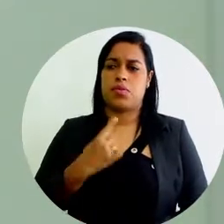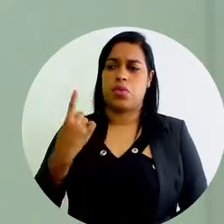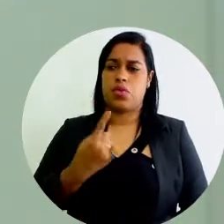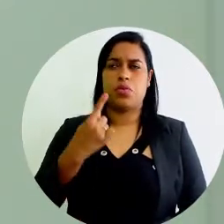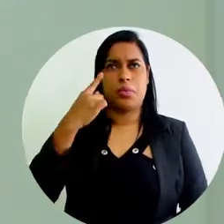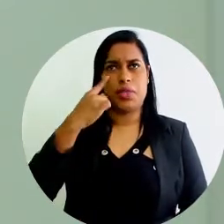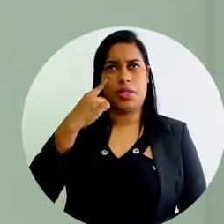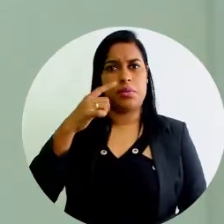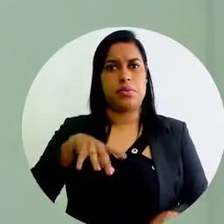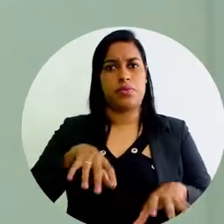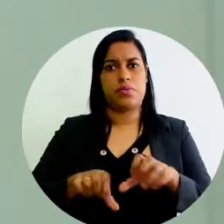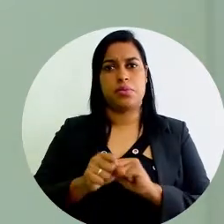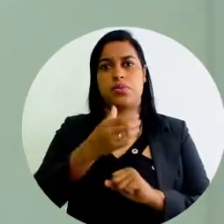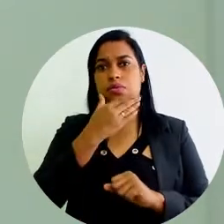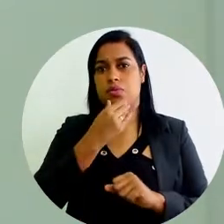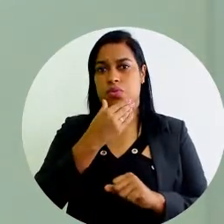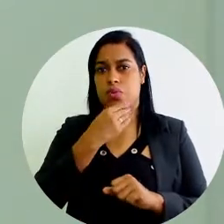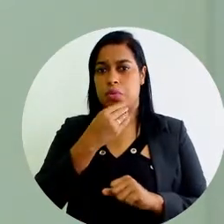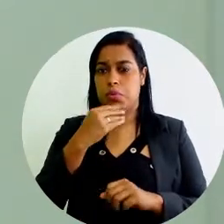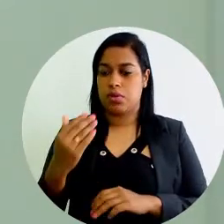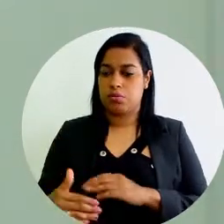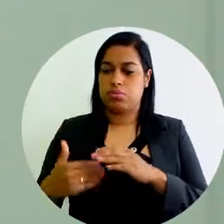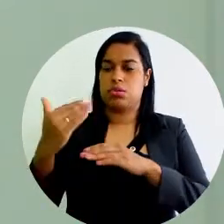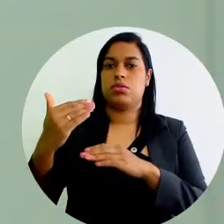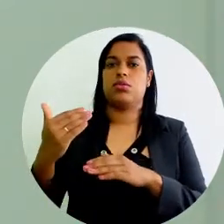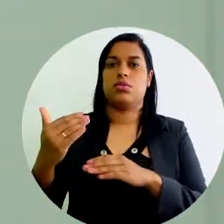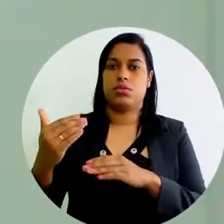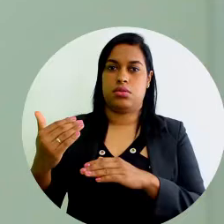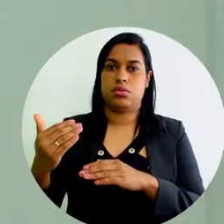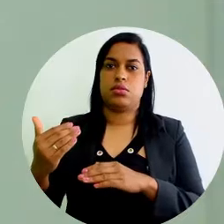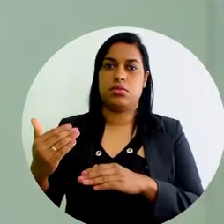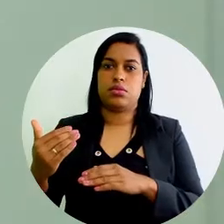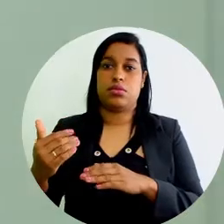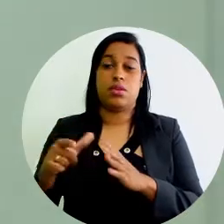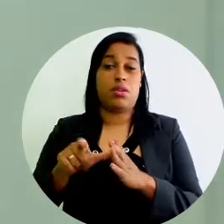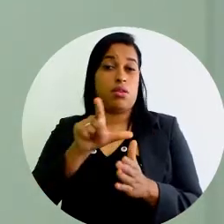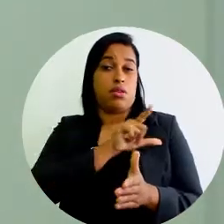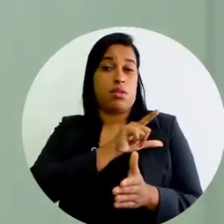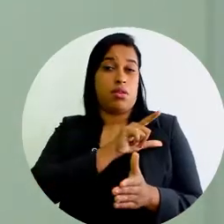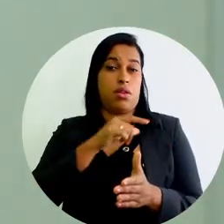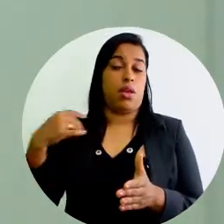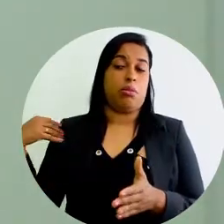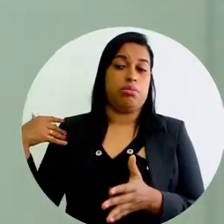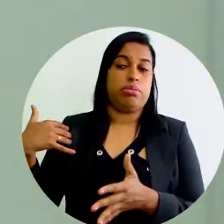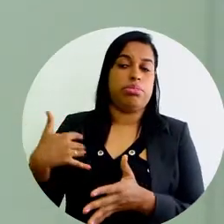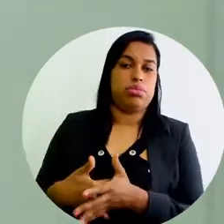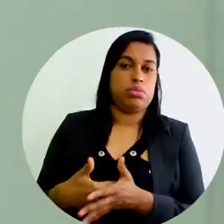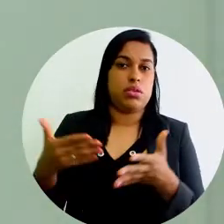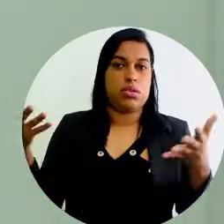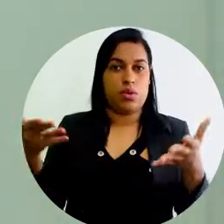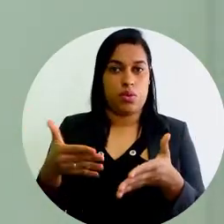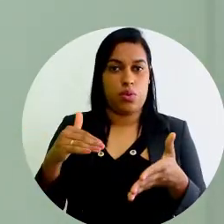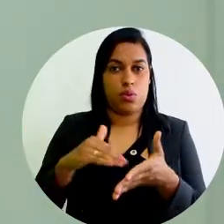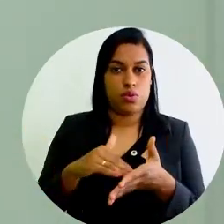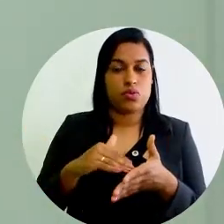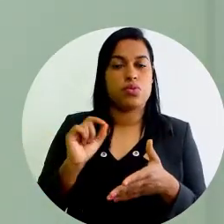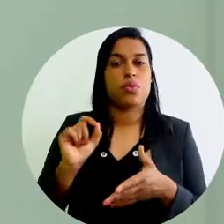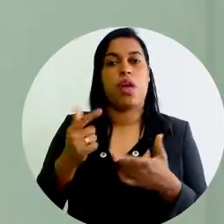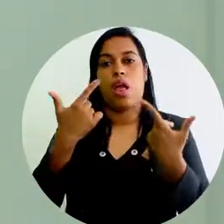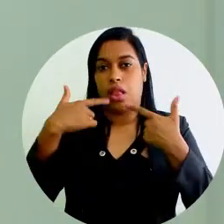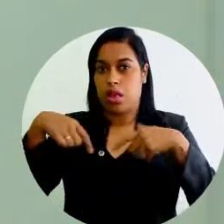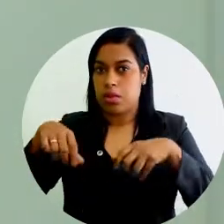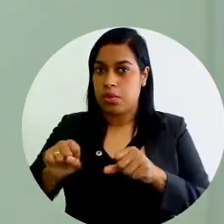nós pensarmos a formação do homem num processo evolutivo, desde os homens pré-históricos, que